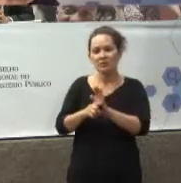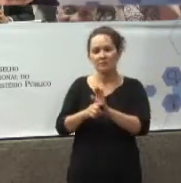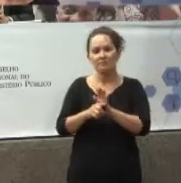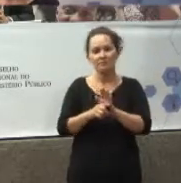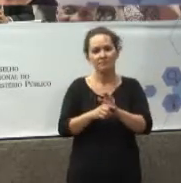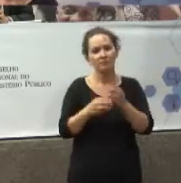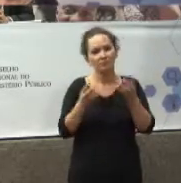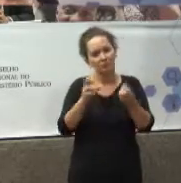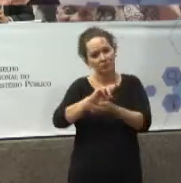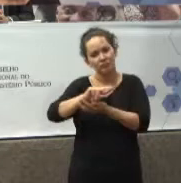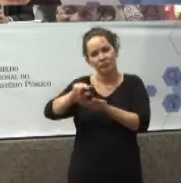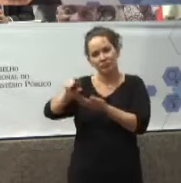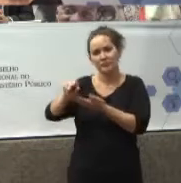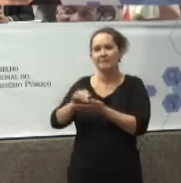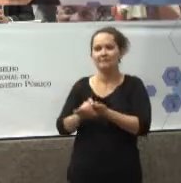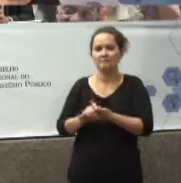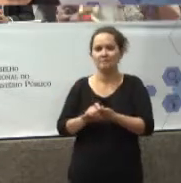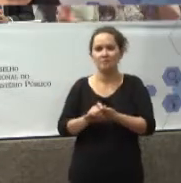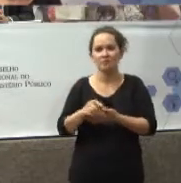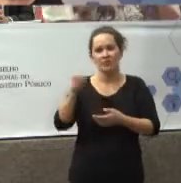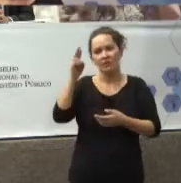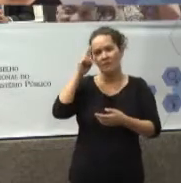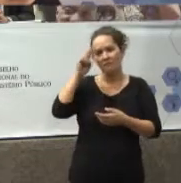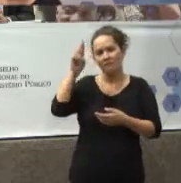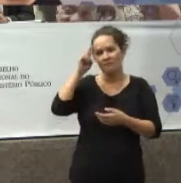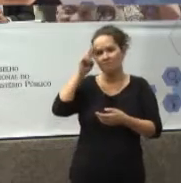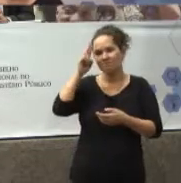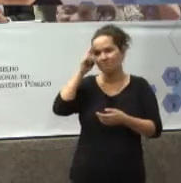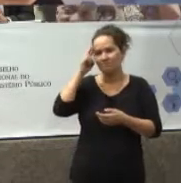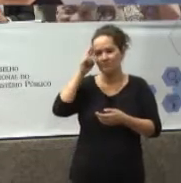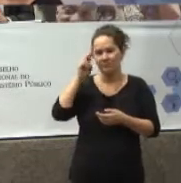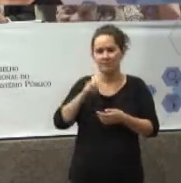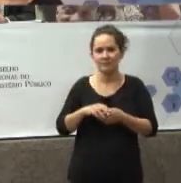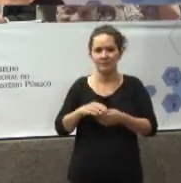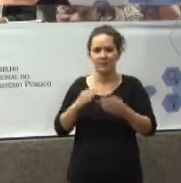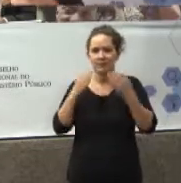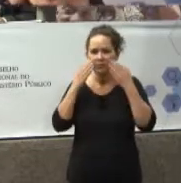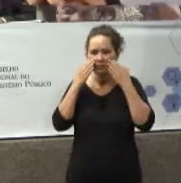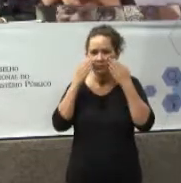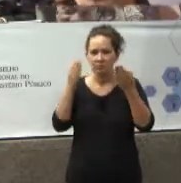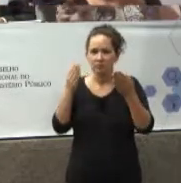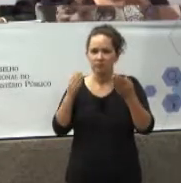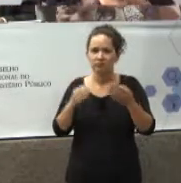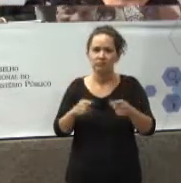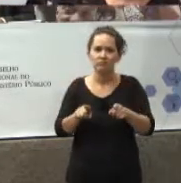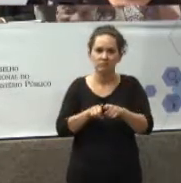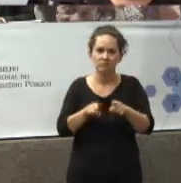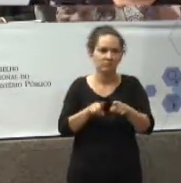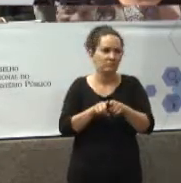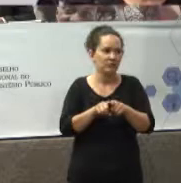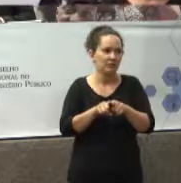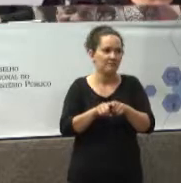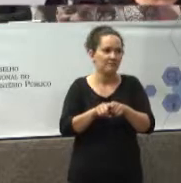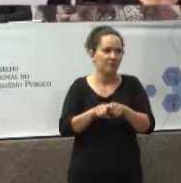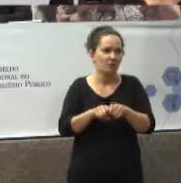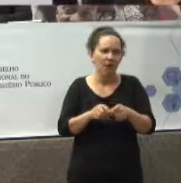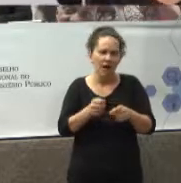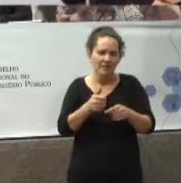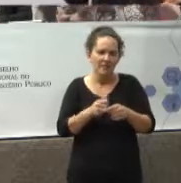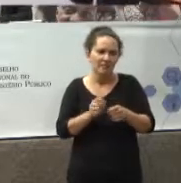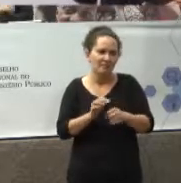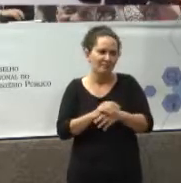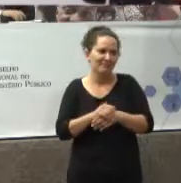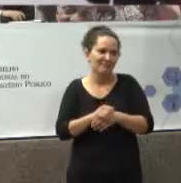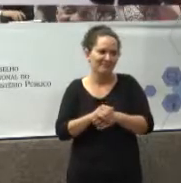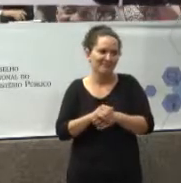um elemento a reflexão e demonstrando inclusive a pertinência é e trazendo